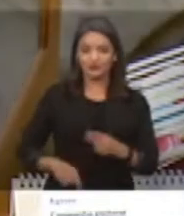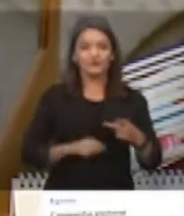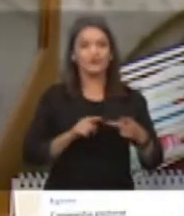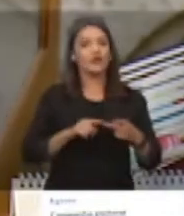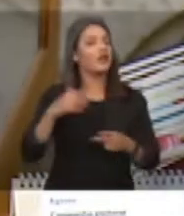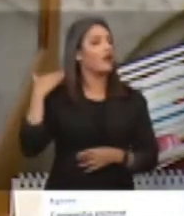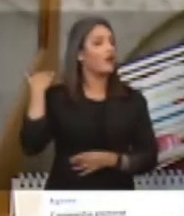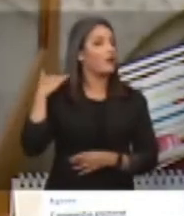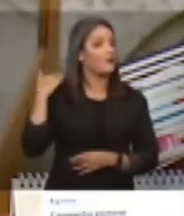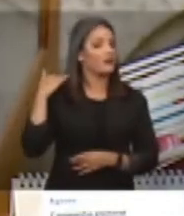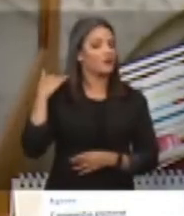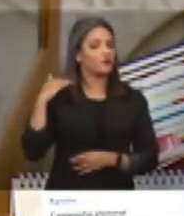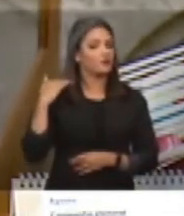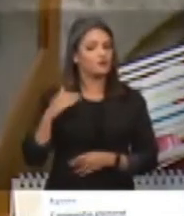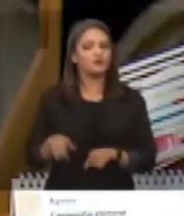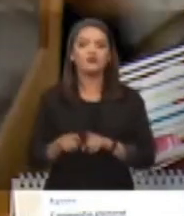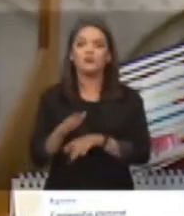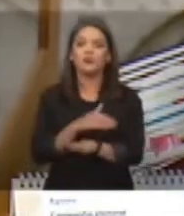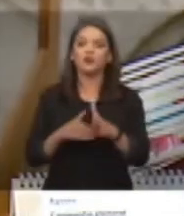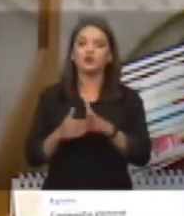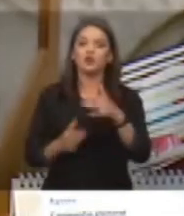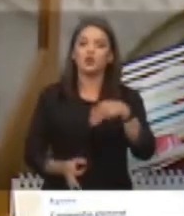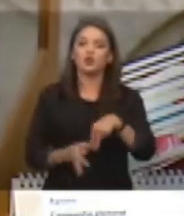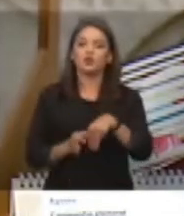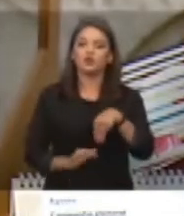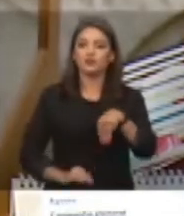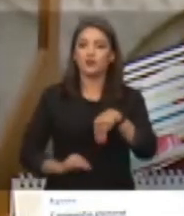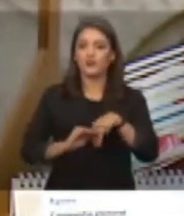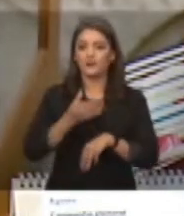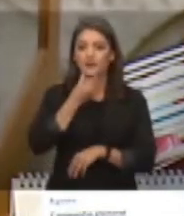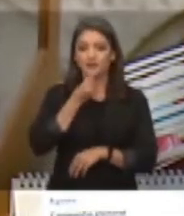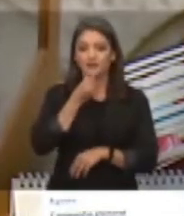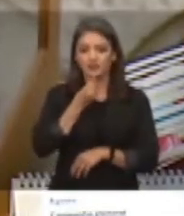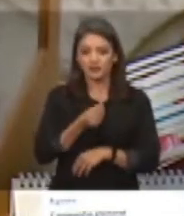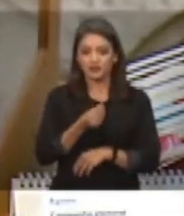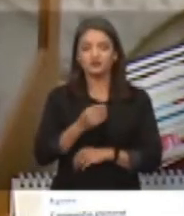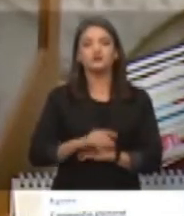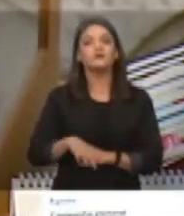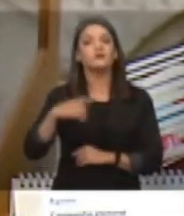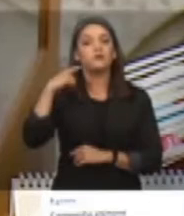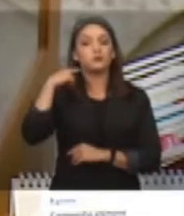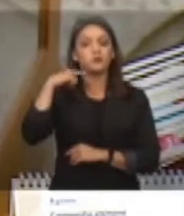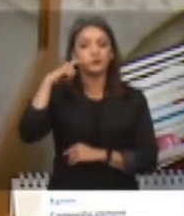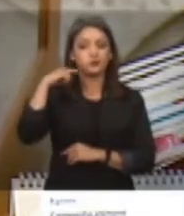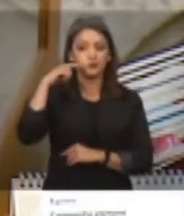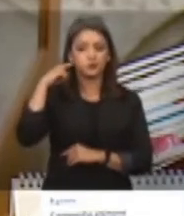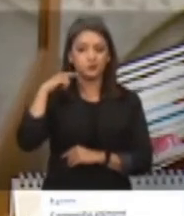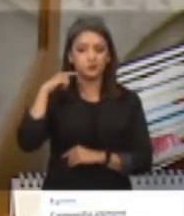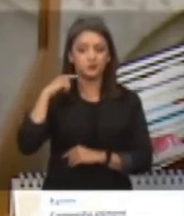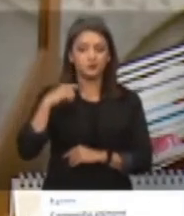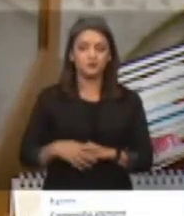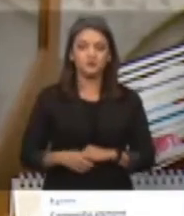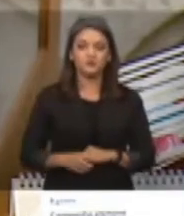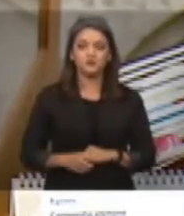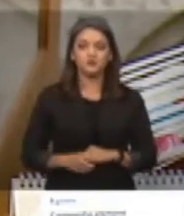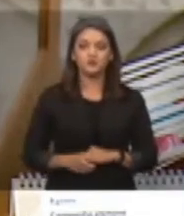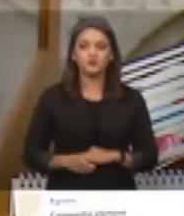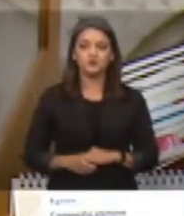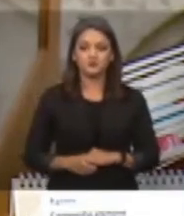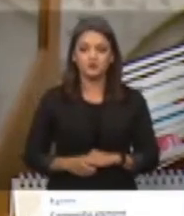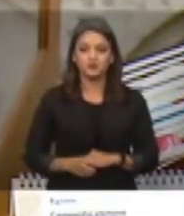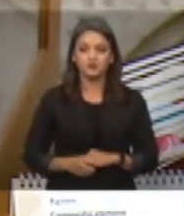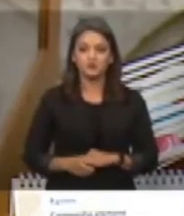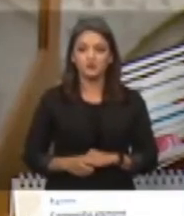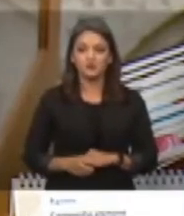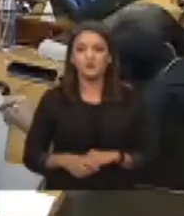Lúcia, os senhores ministros, os senhores advogados e advogadas, a doutora